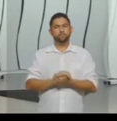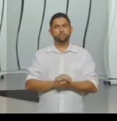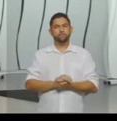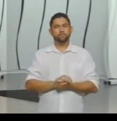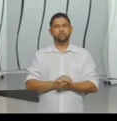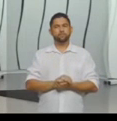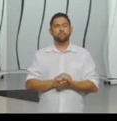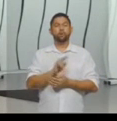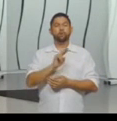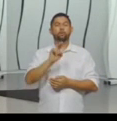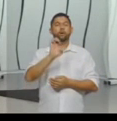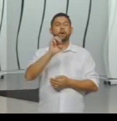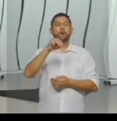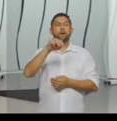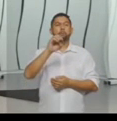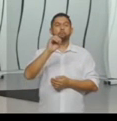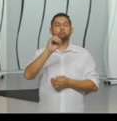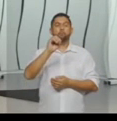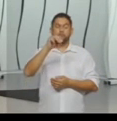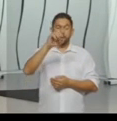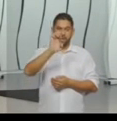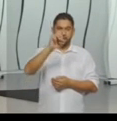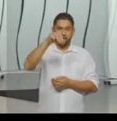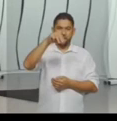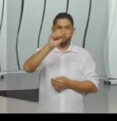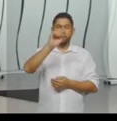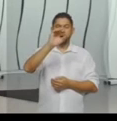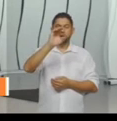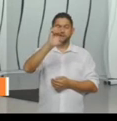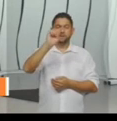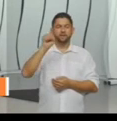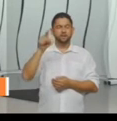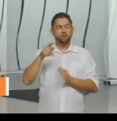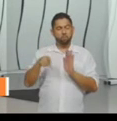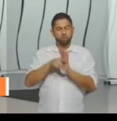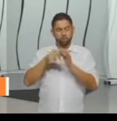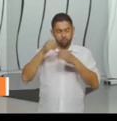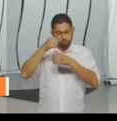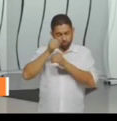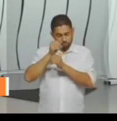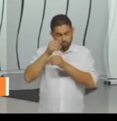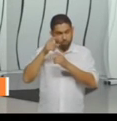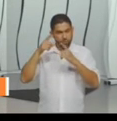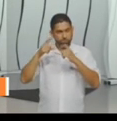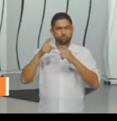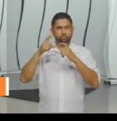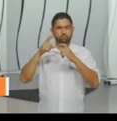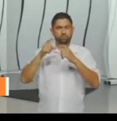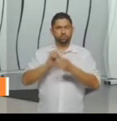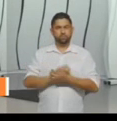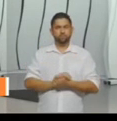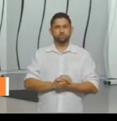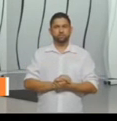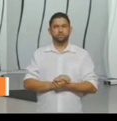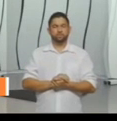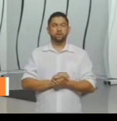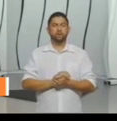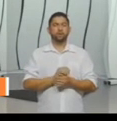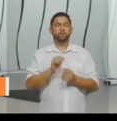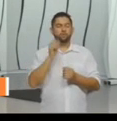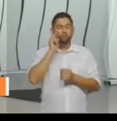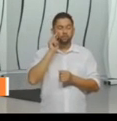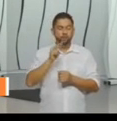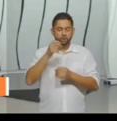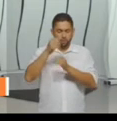hemácias. Isso é uma imagem real, tá, gente? Essas hemácias aqui é uma fotografia vista ao